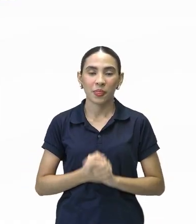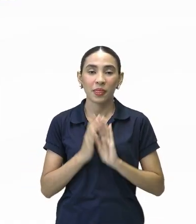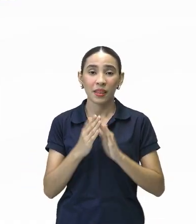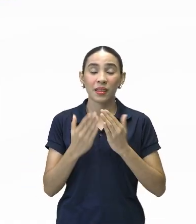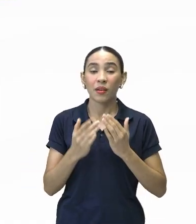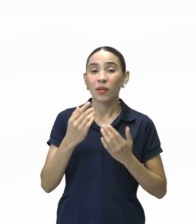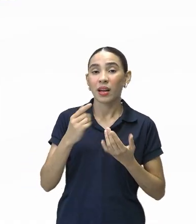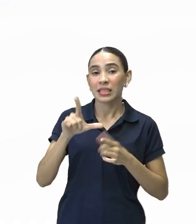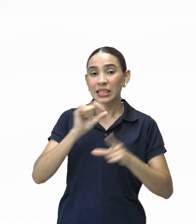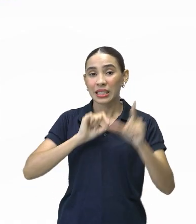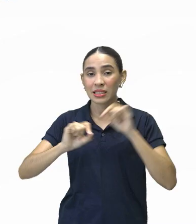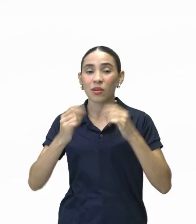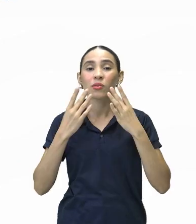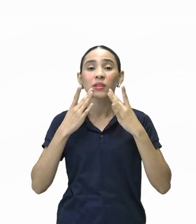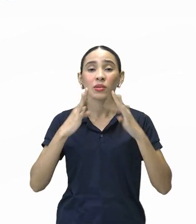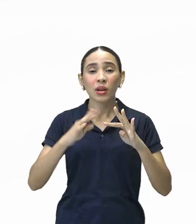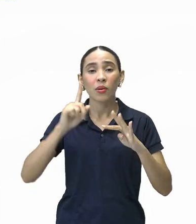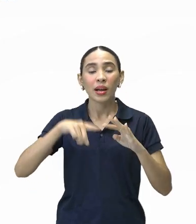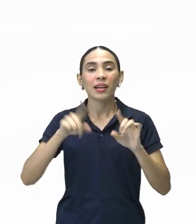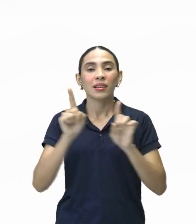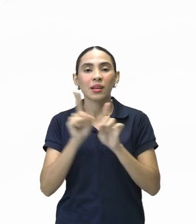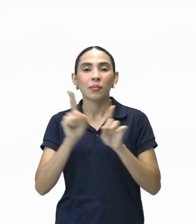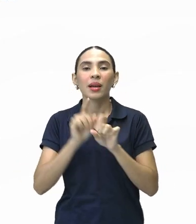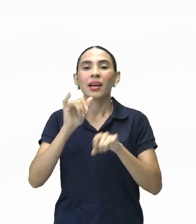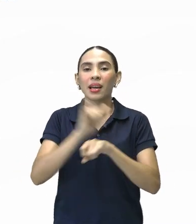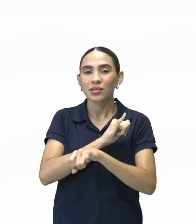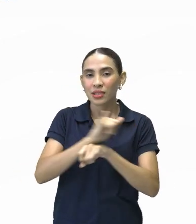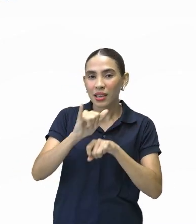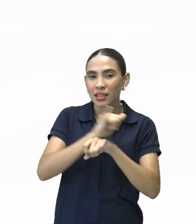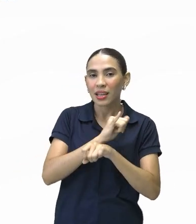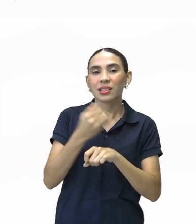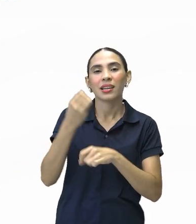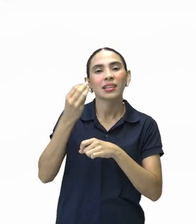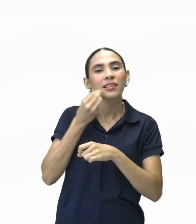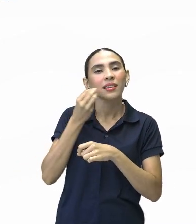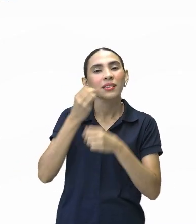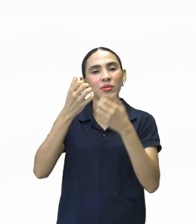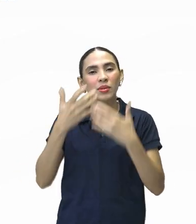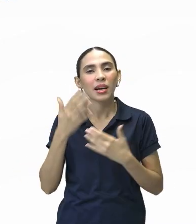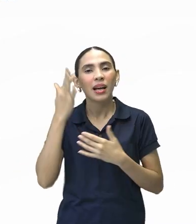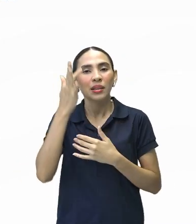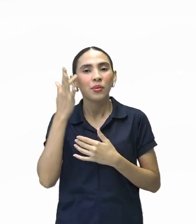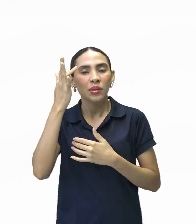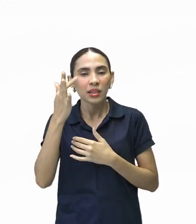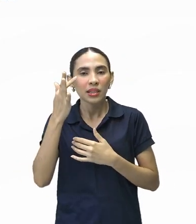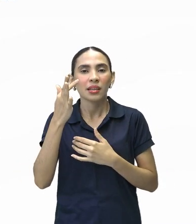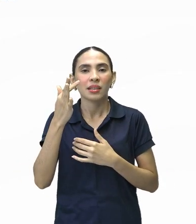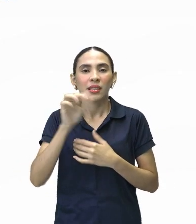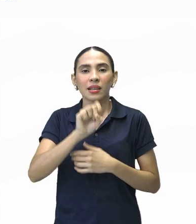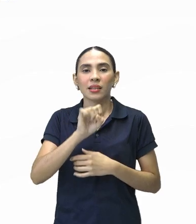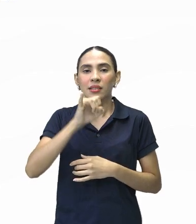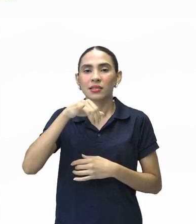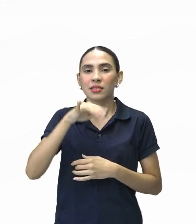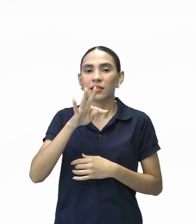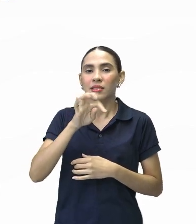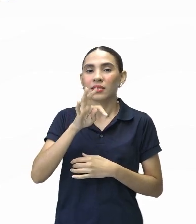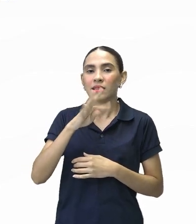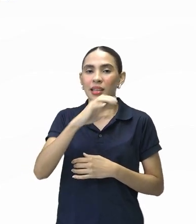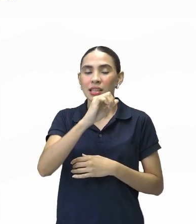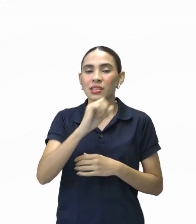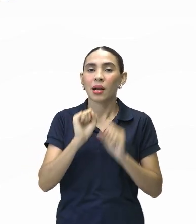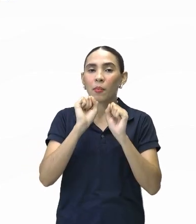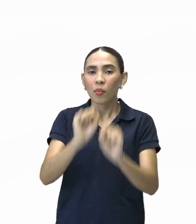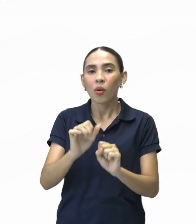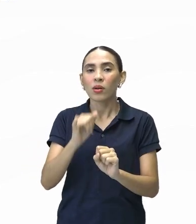a seleção natural ela é um dos mecanismos que explica a teoria sintética, tá? Ela pode ser